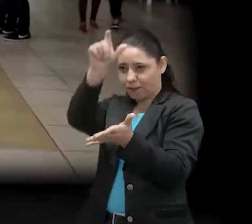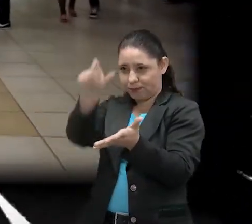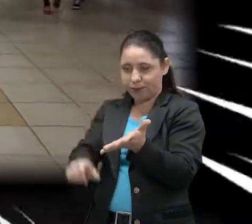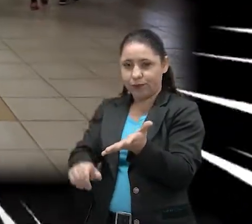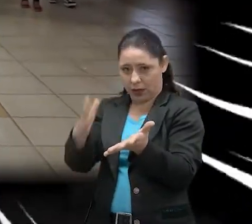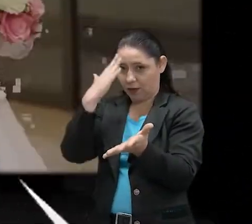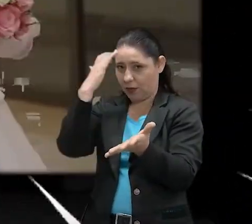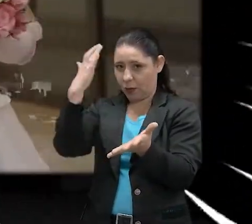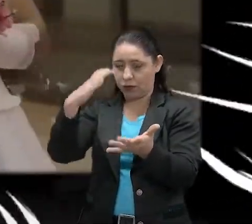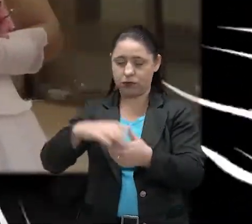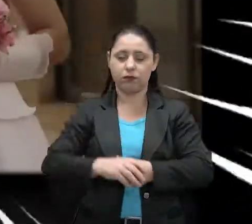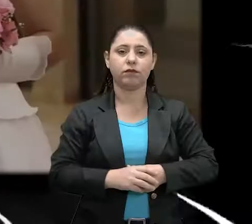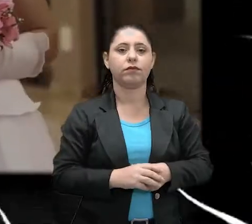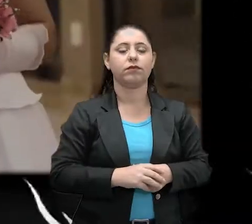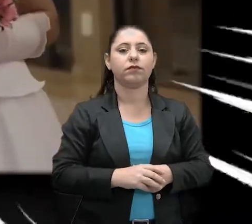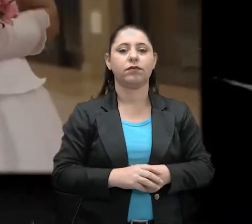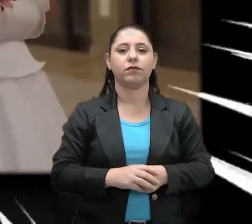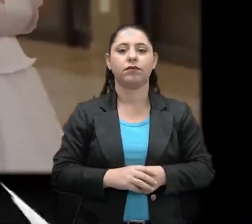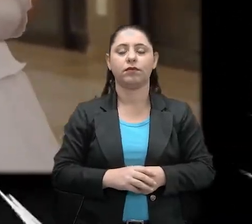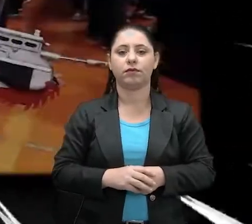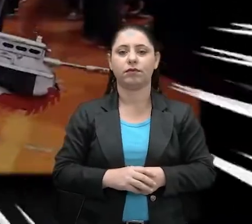seus personagens preferidos.